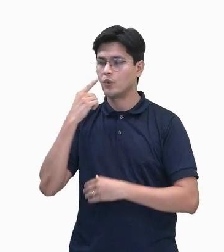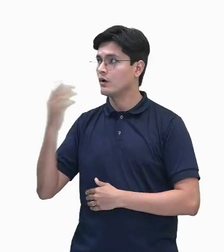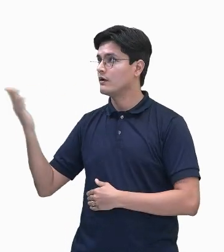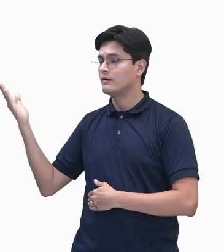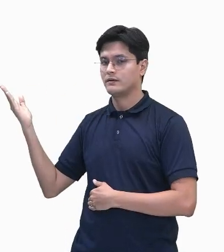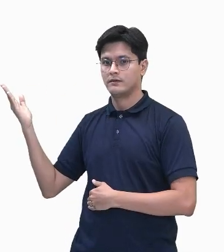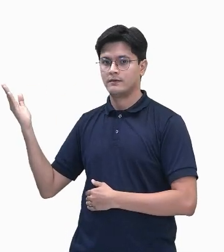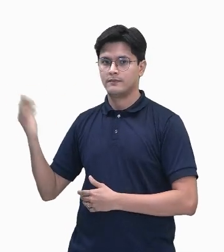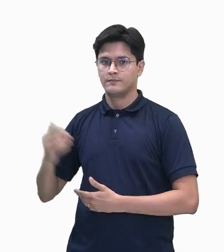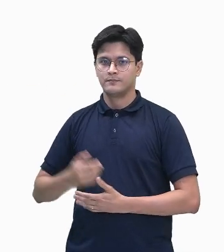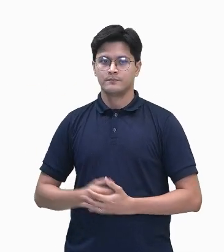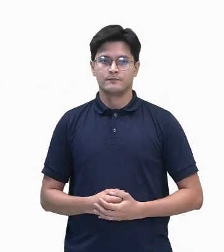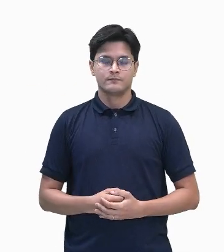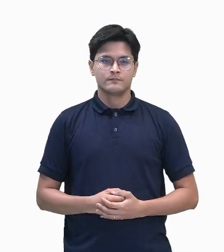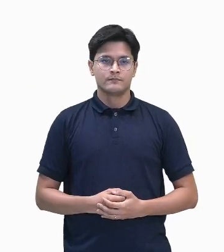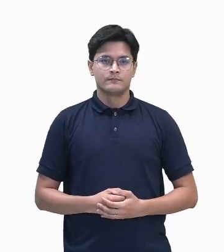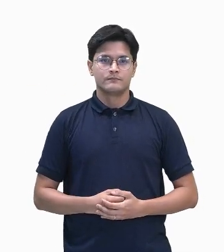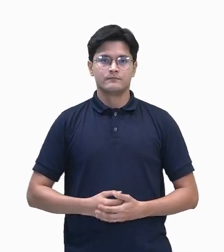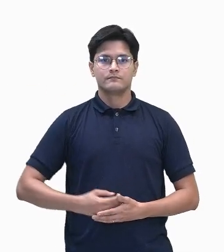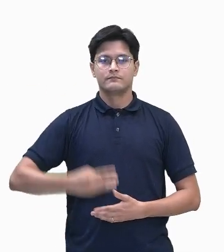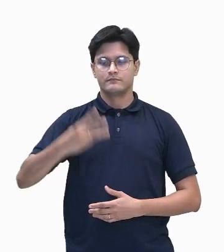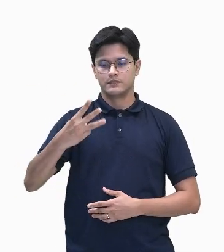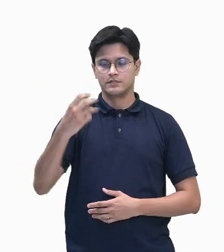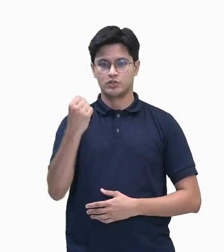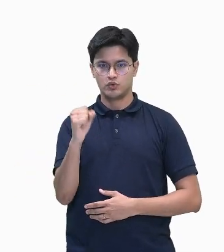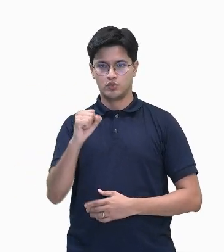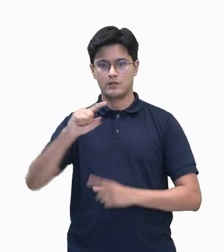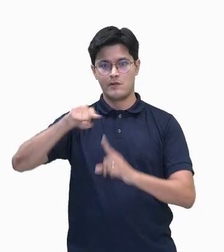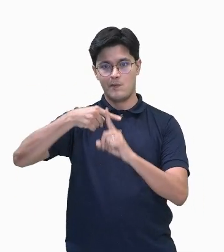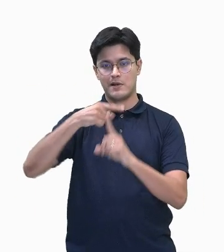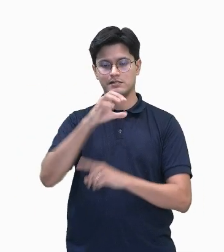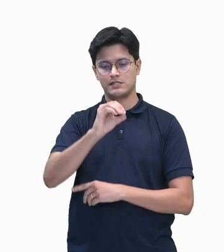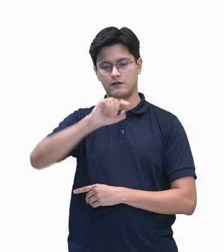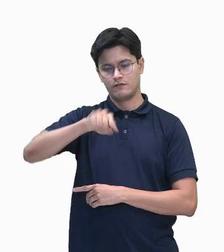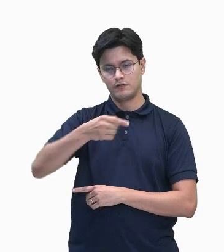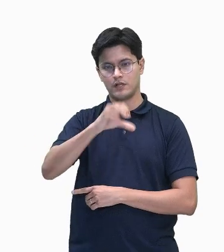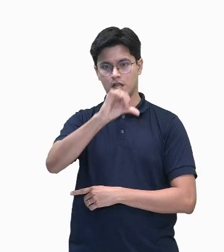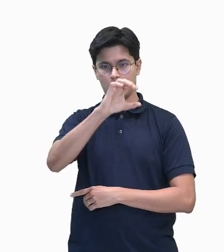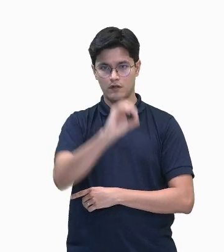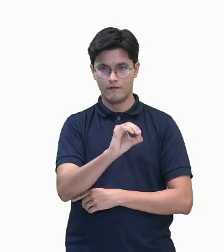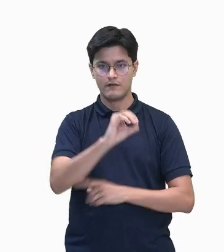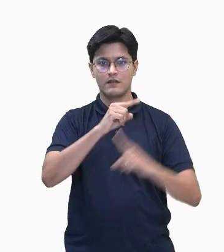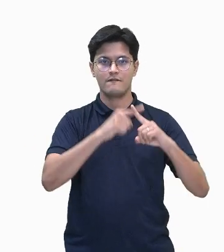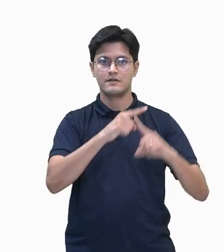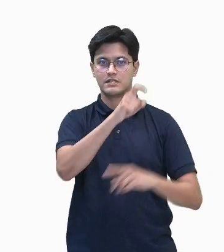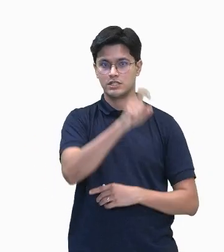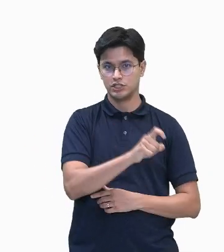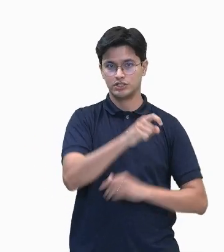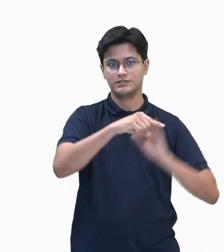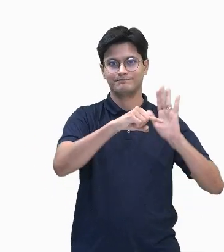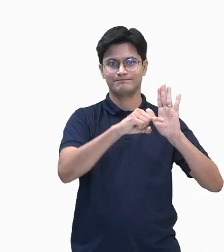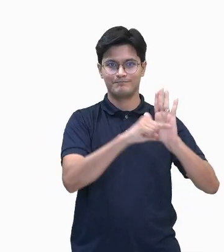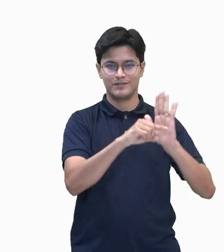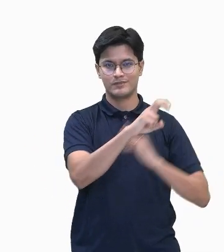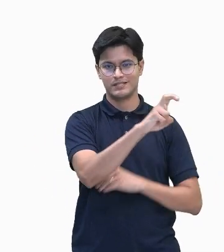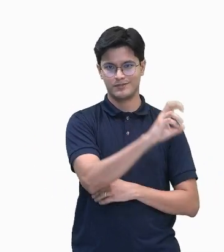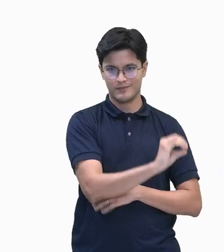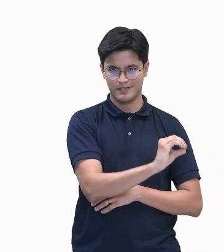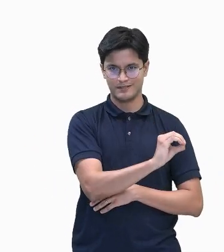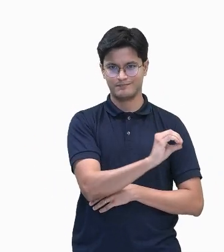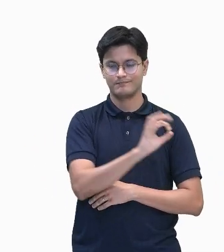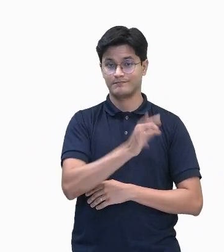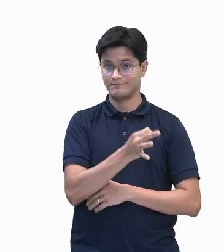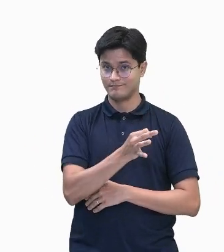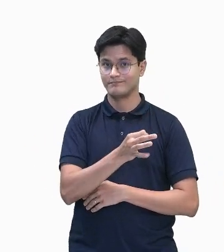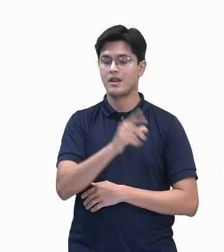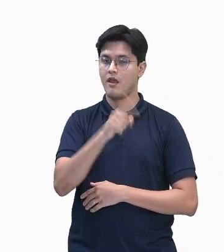essa aqui, ó, 38 mais 0,90 que multiplica x menos 50. Essa é a